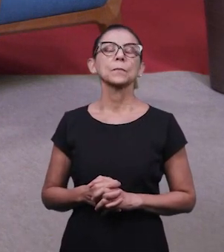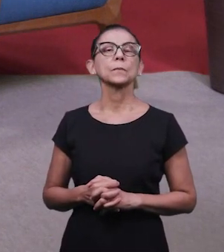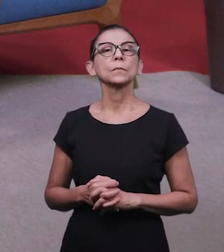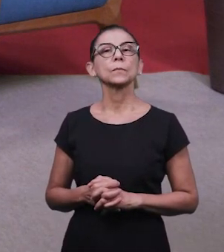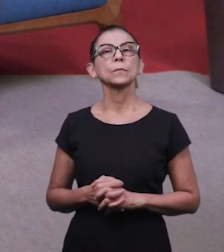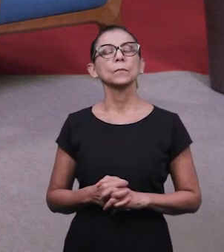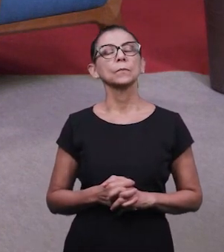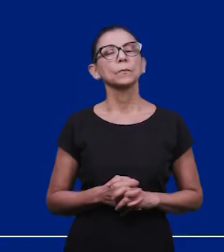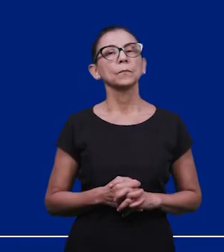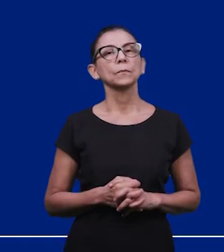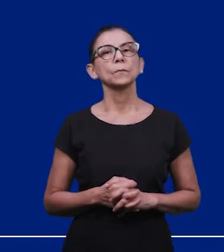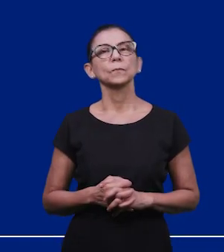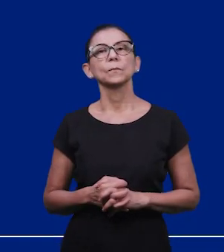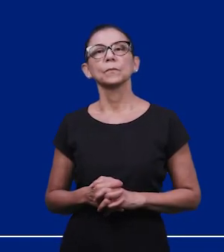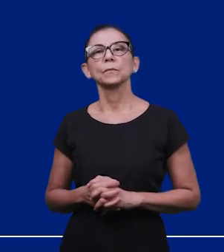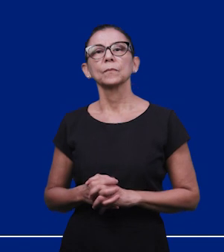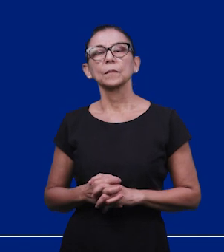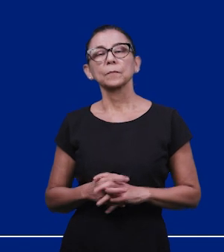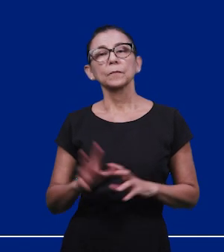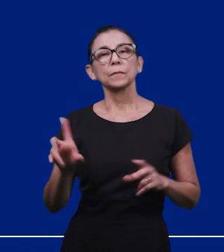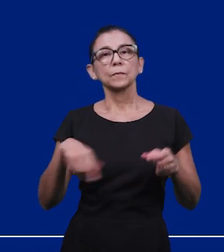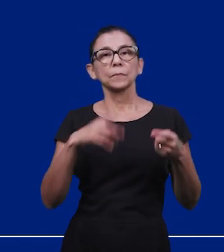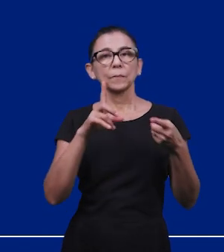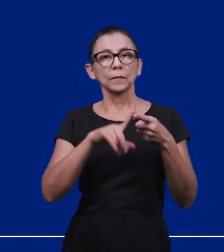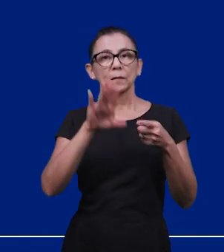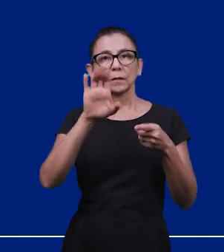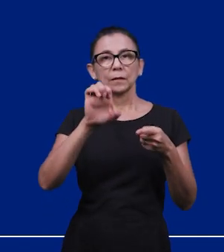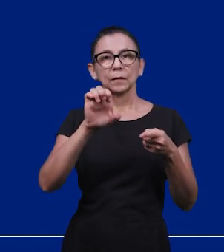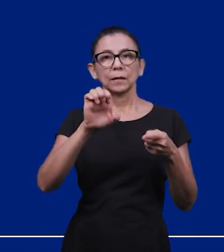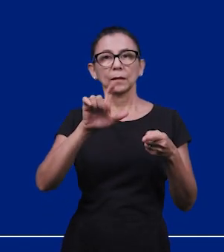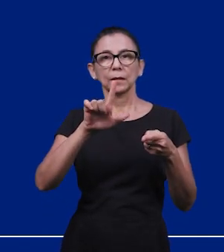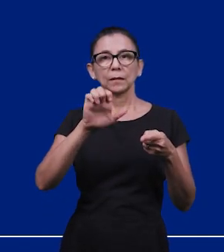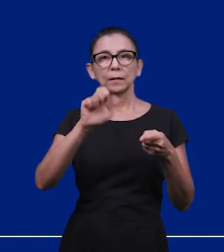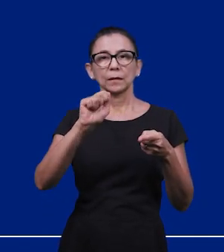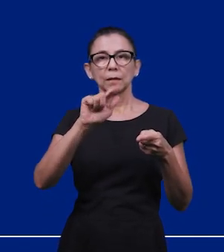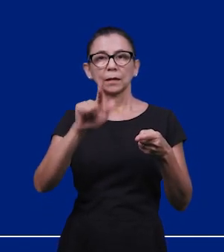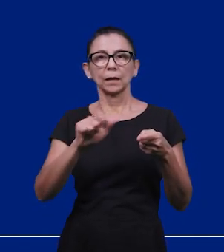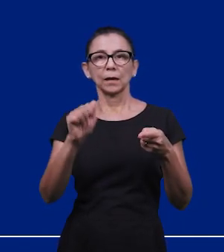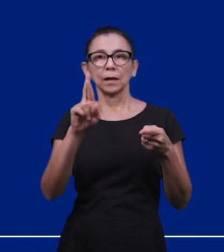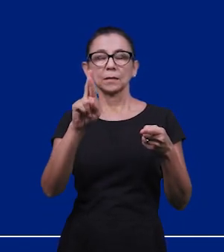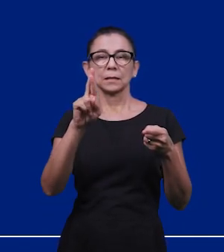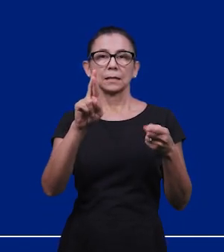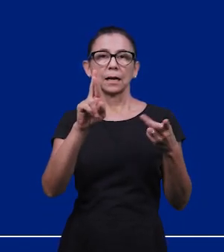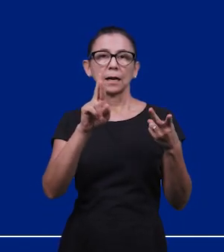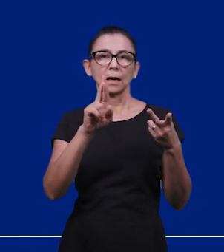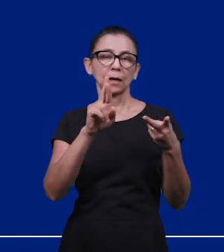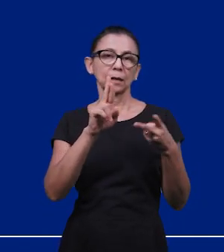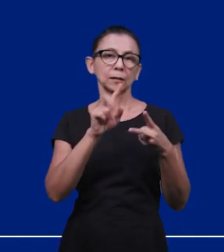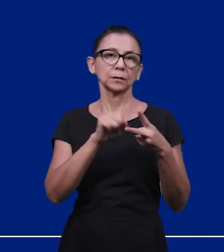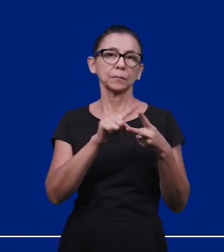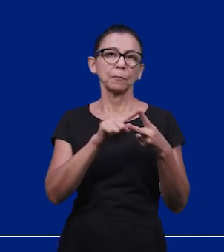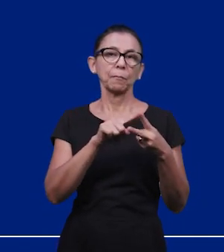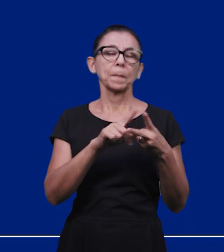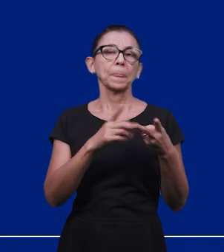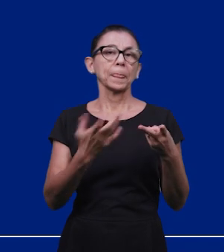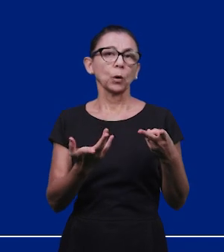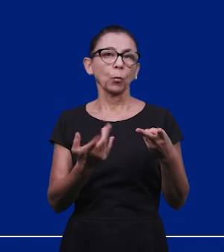9, e o verso seguinte, 23, 10, eu vou ler na sequência, para que vocês comentem um pouco sobre aquilo que o texto diz, e de